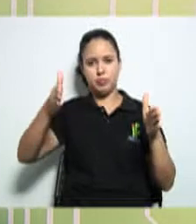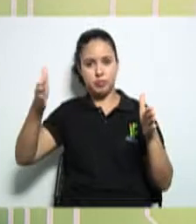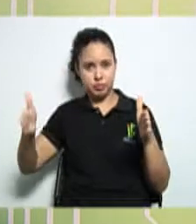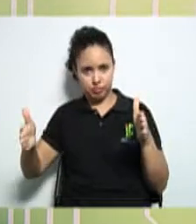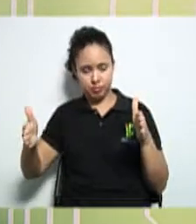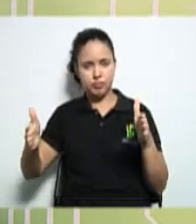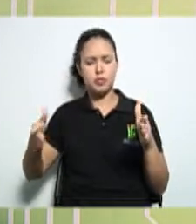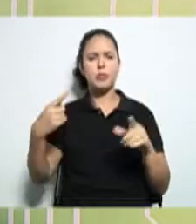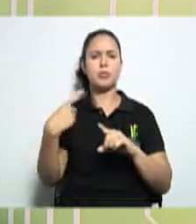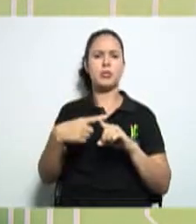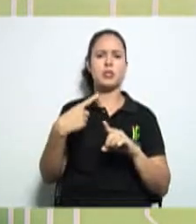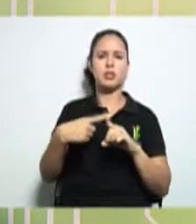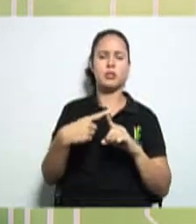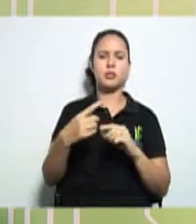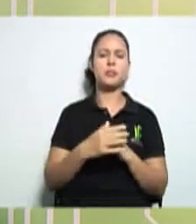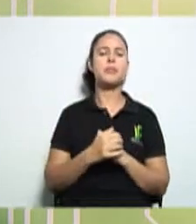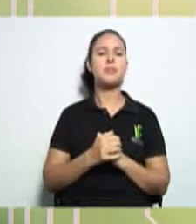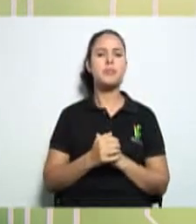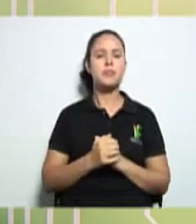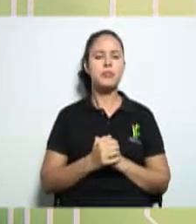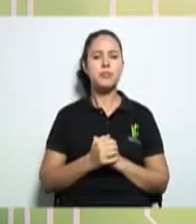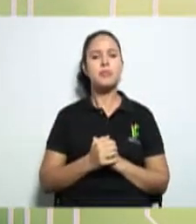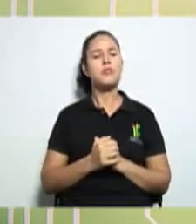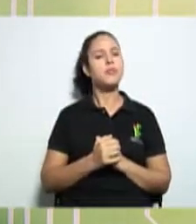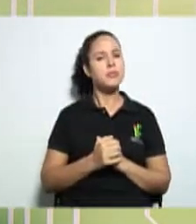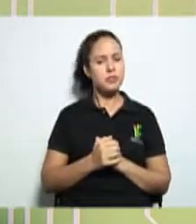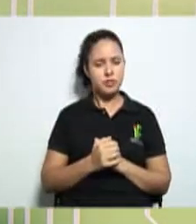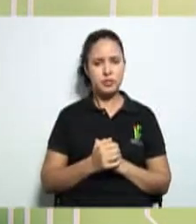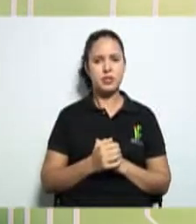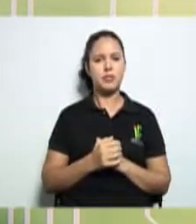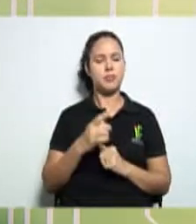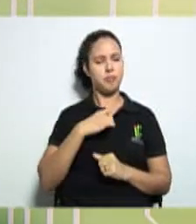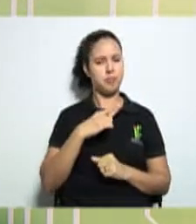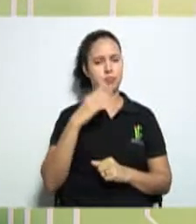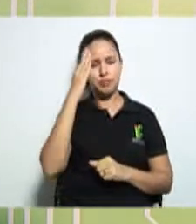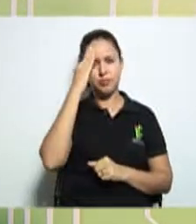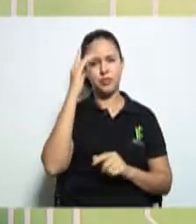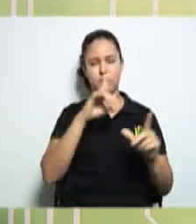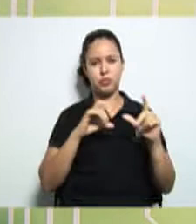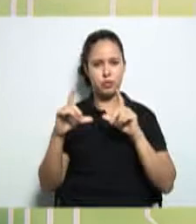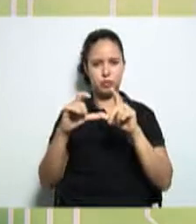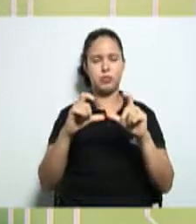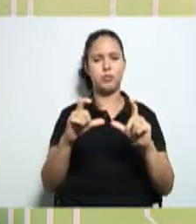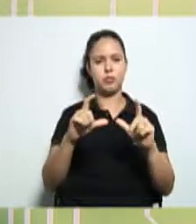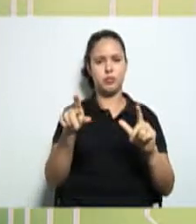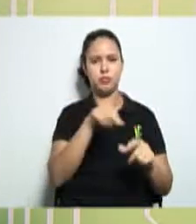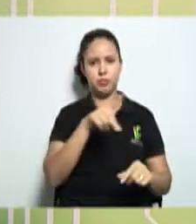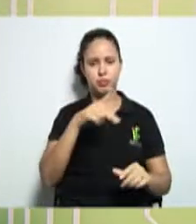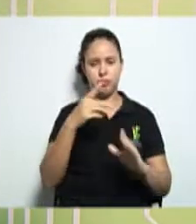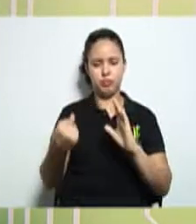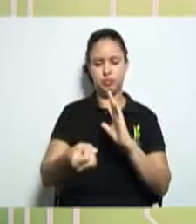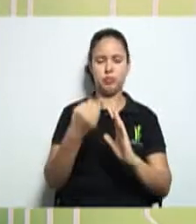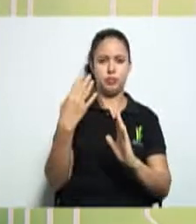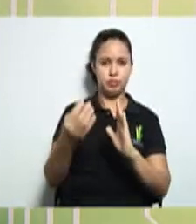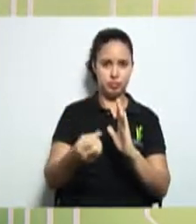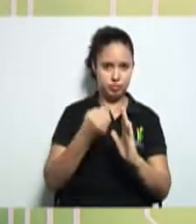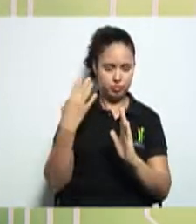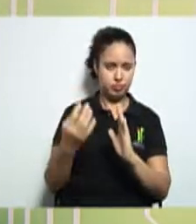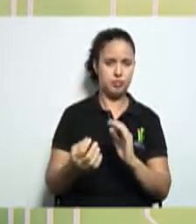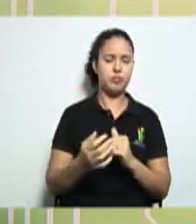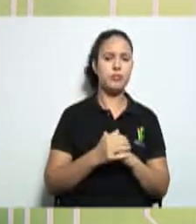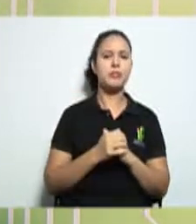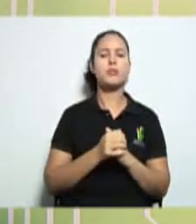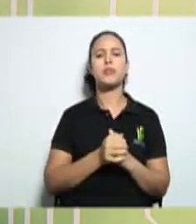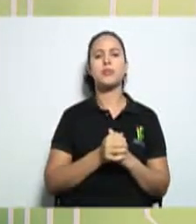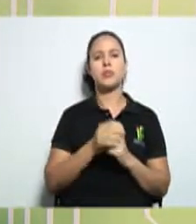Maraí se tivemos respostas. Eu sei que vários tiraram fotos para mandar, mas o ideal é que o professor, para que a gente consiga fazer a leitura aqui